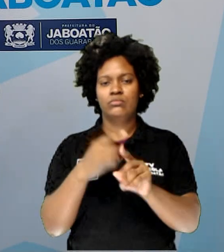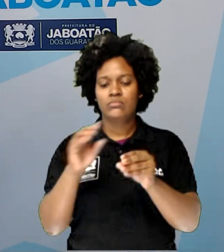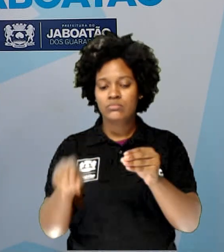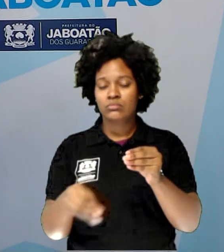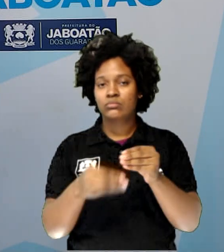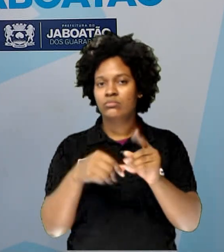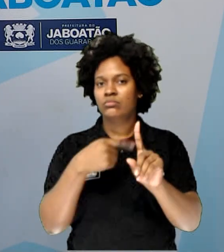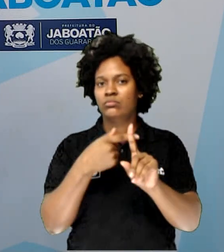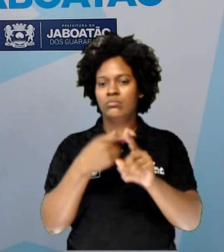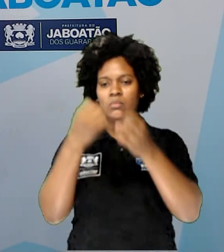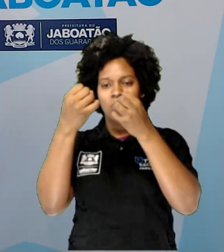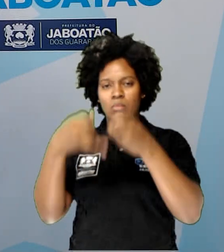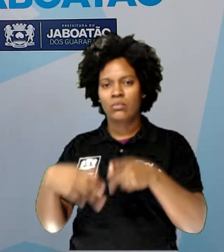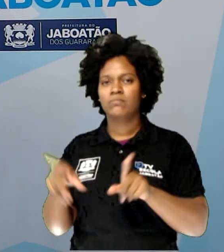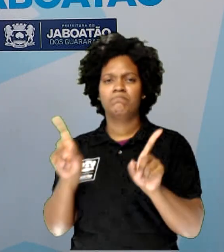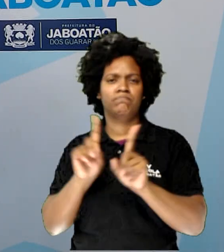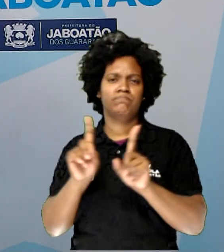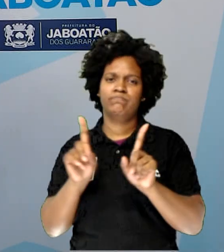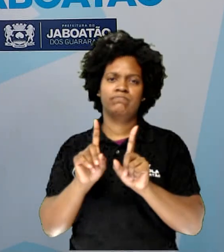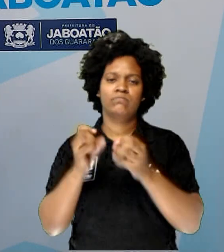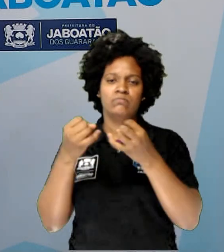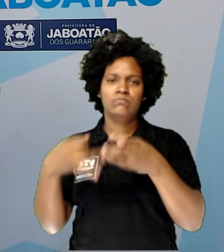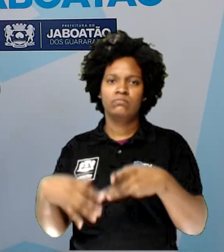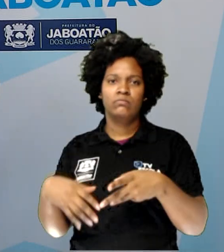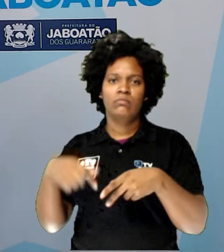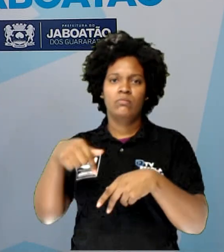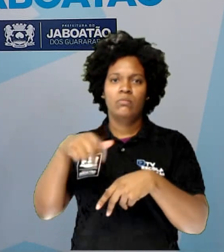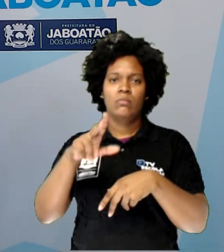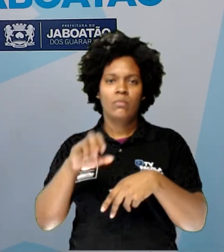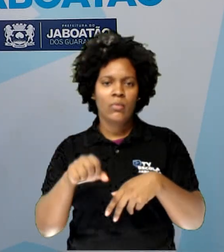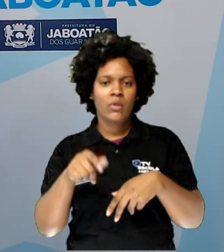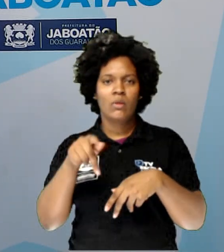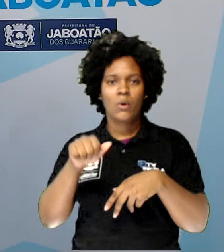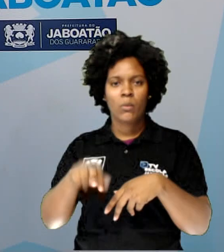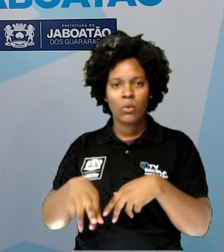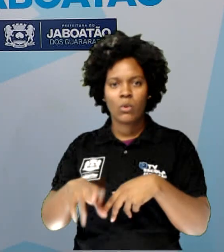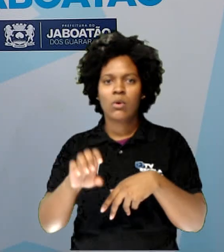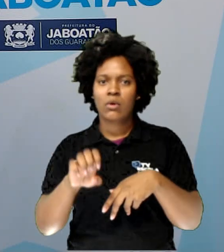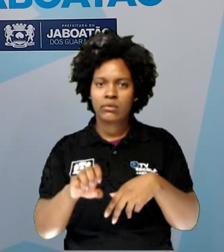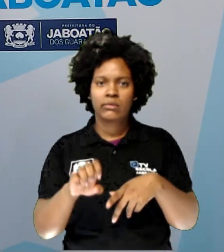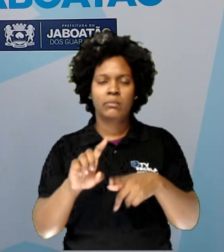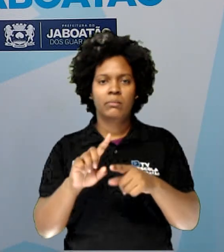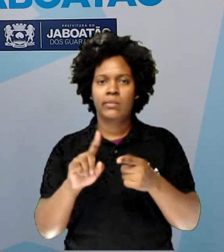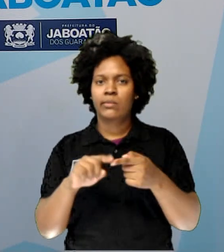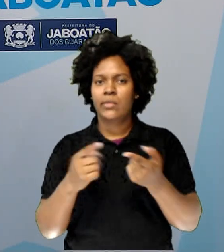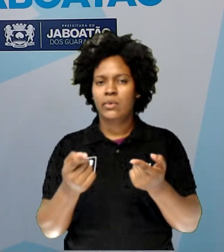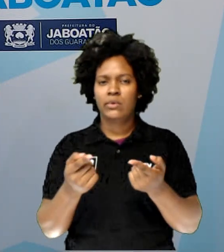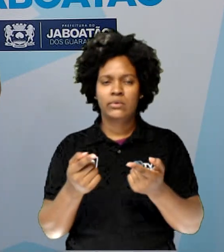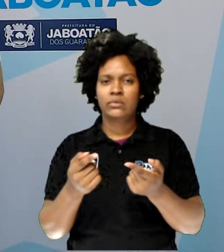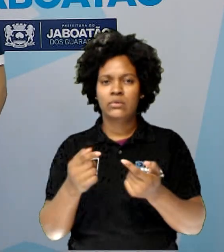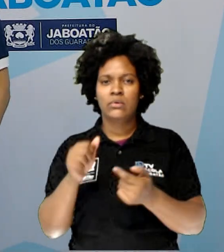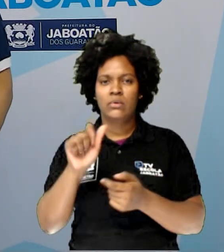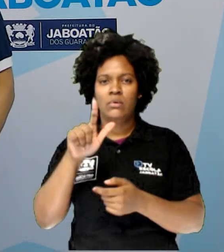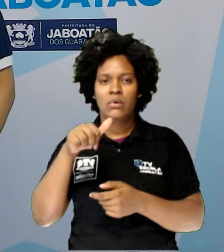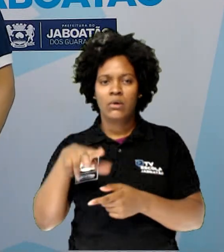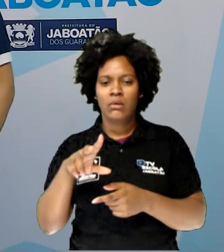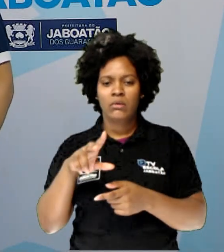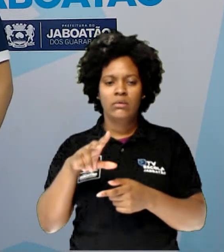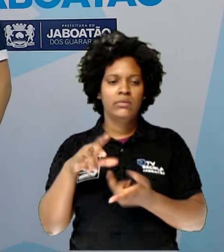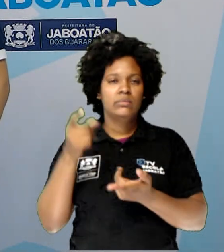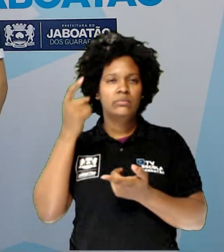soma e não de explicação. Explicação seria que, porquê. Agora, além disso, além, dá a ideia de soma,